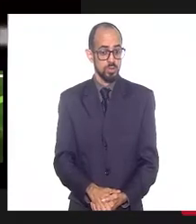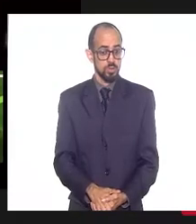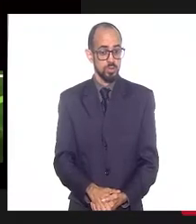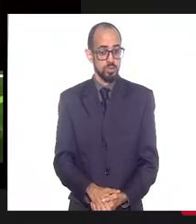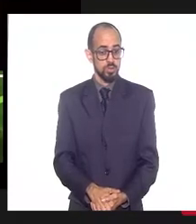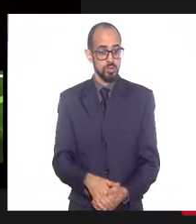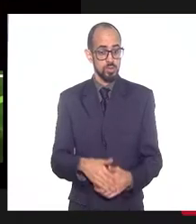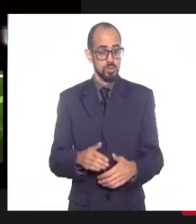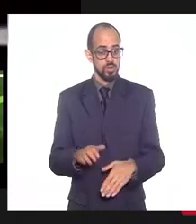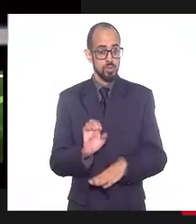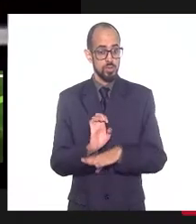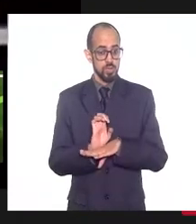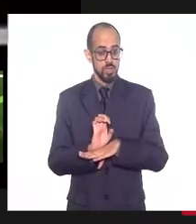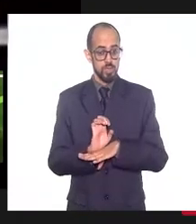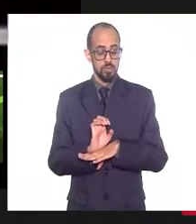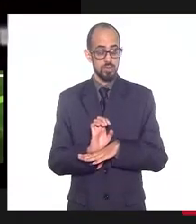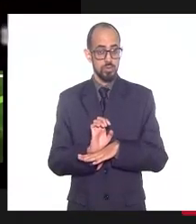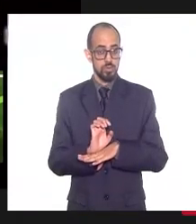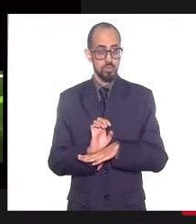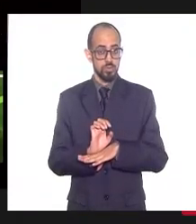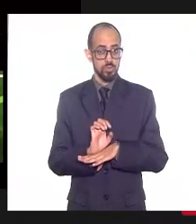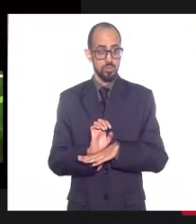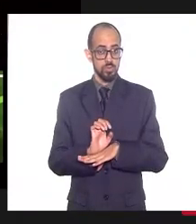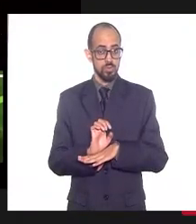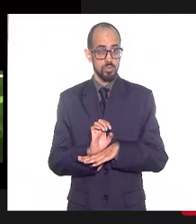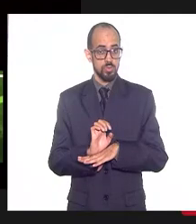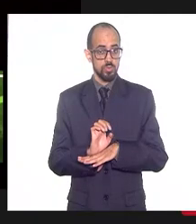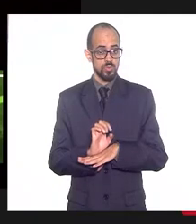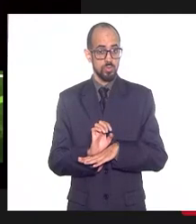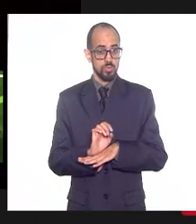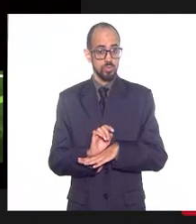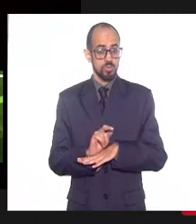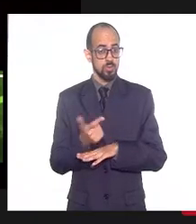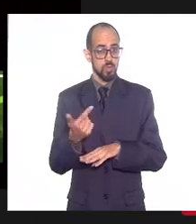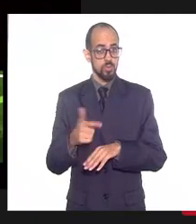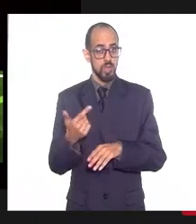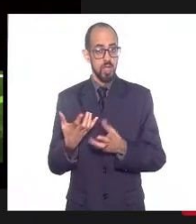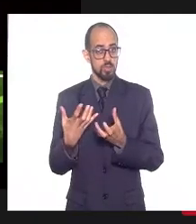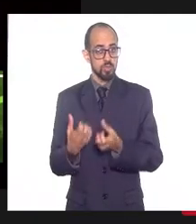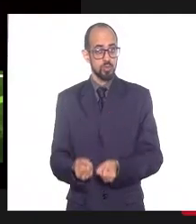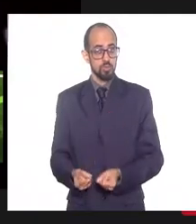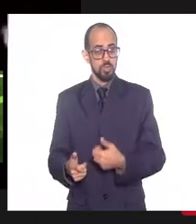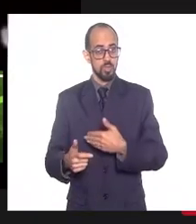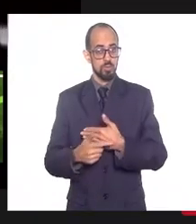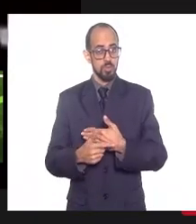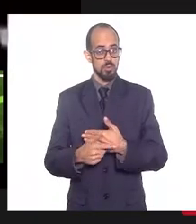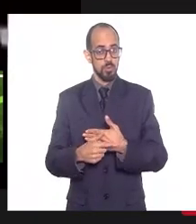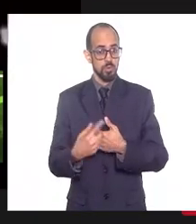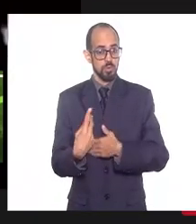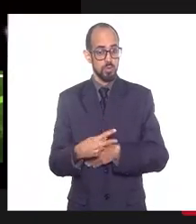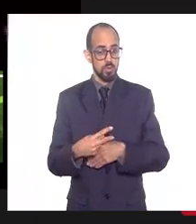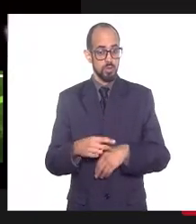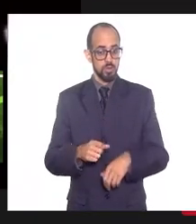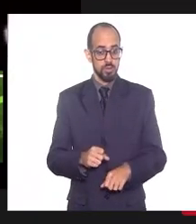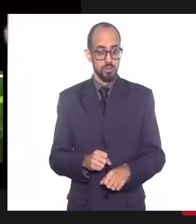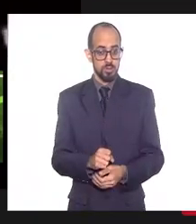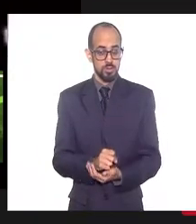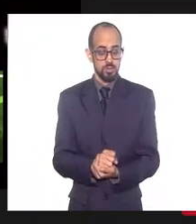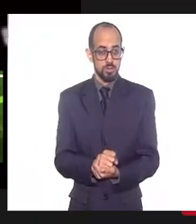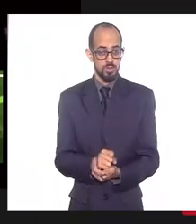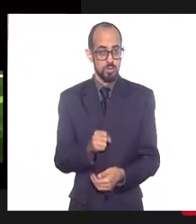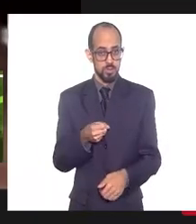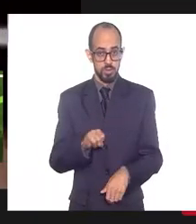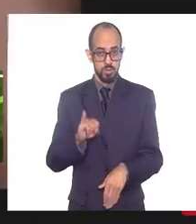O Estado não tem cumprido o papel dele. E quando o Estado, que